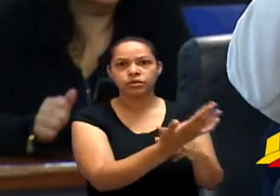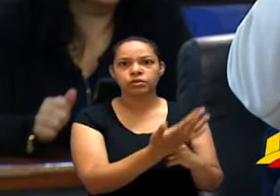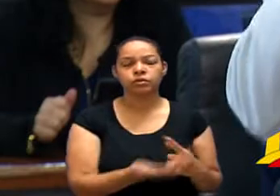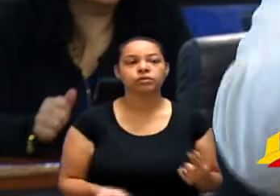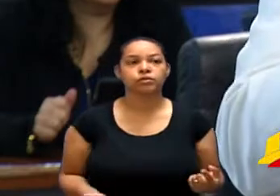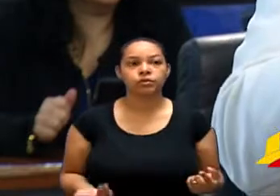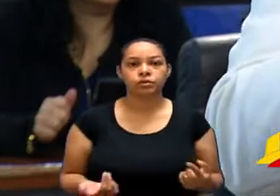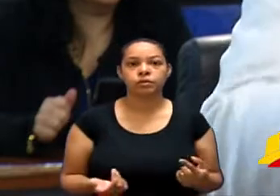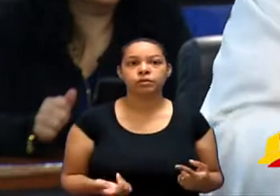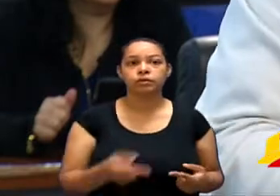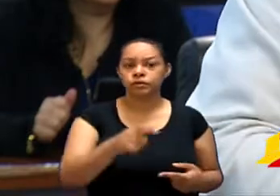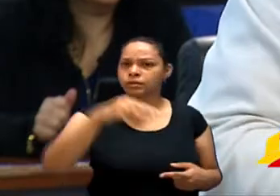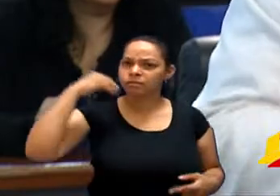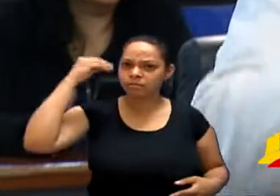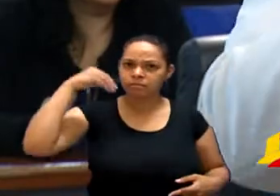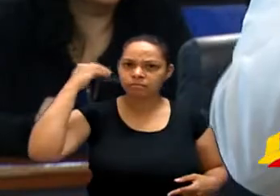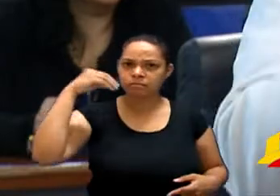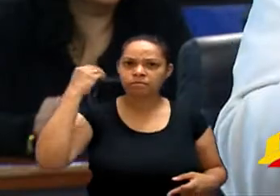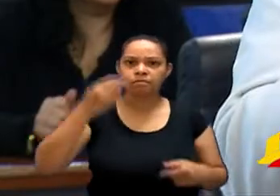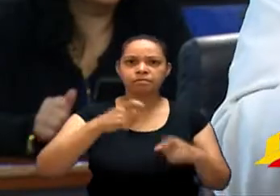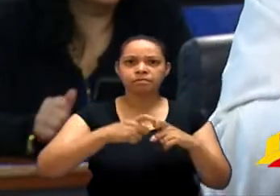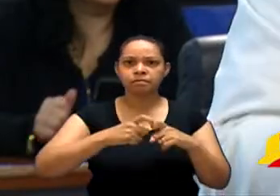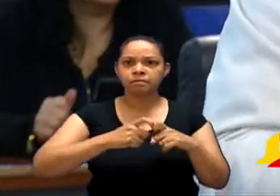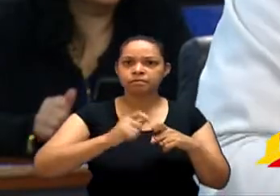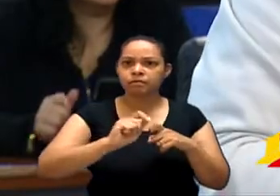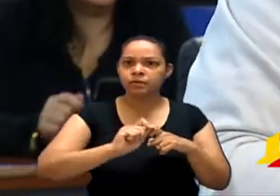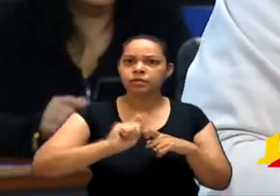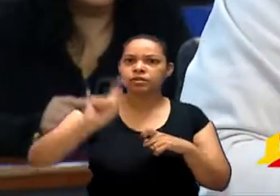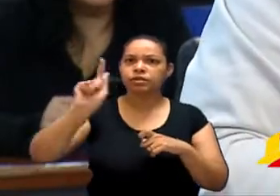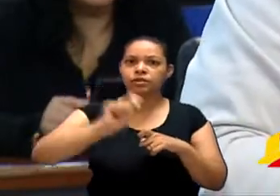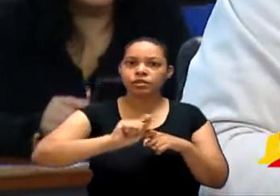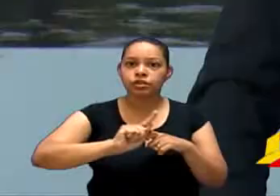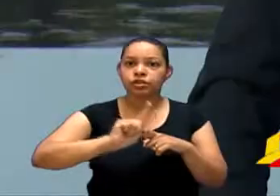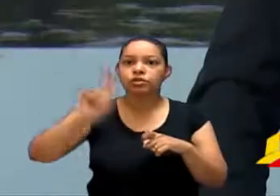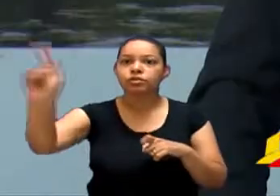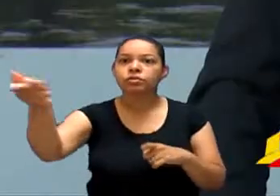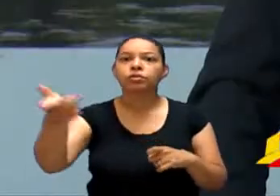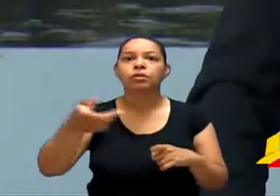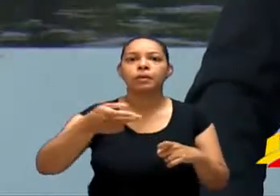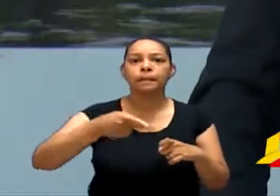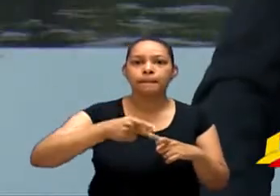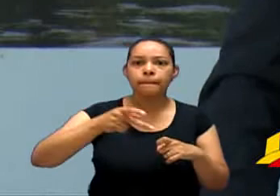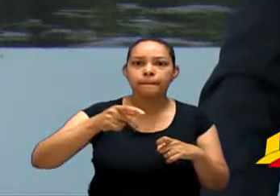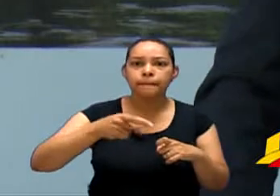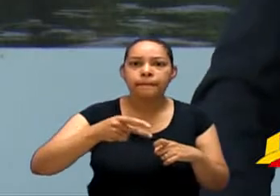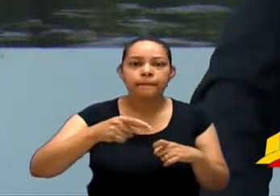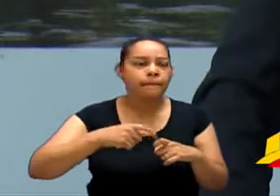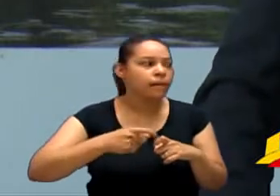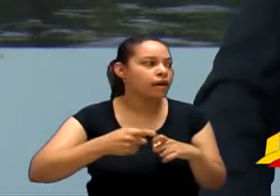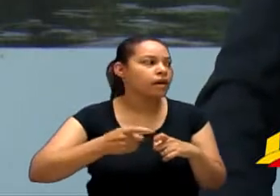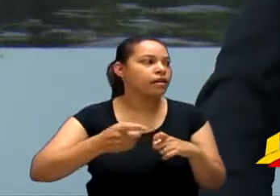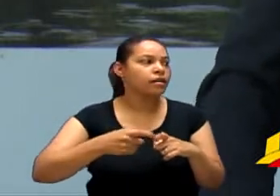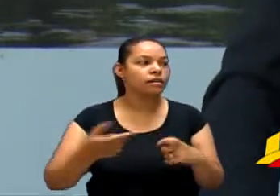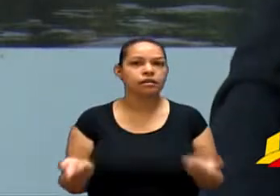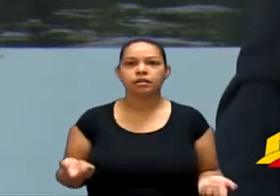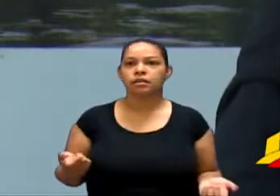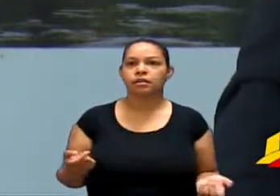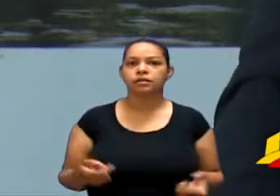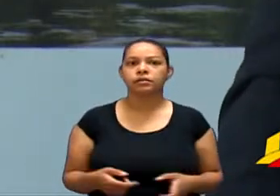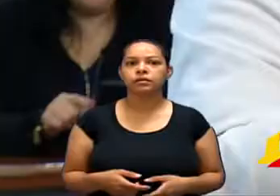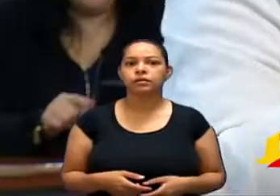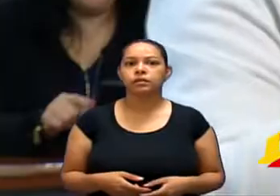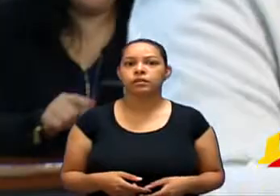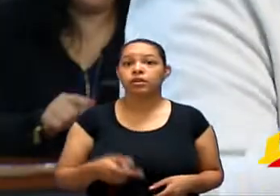experiência como gestor de saúde como médico e acesso às outras tabelas eu tenho acesso às tabelas dos outros governos para a gente comparar